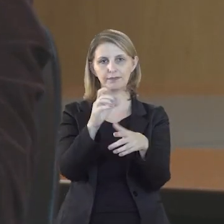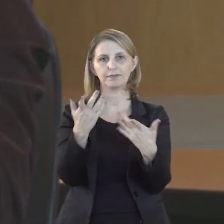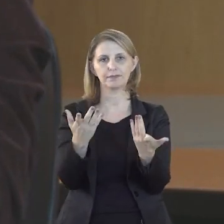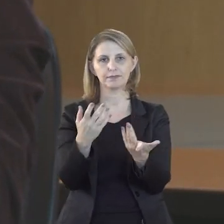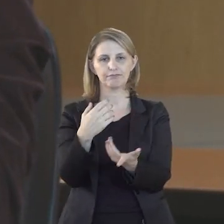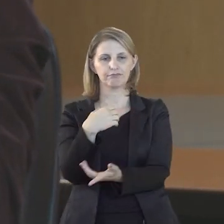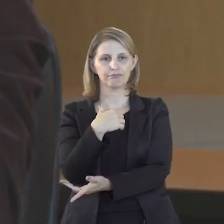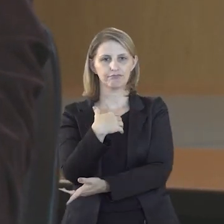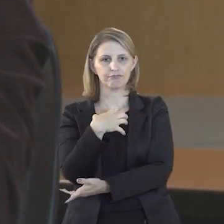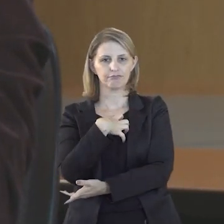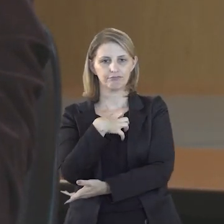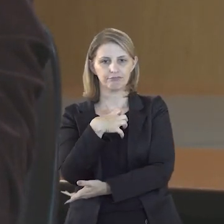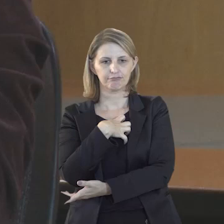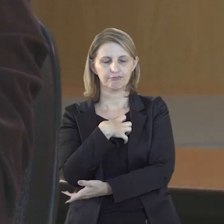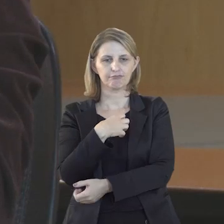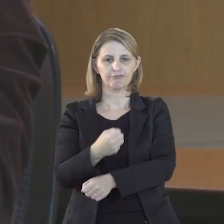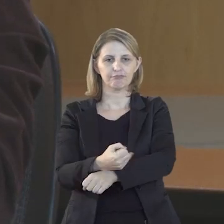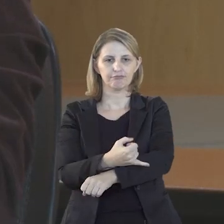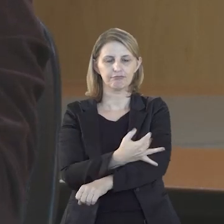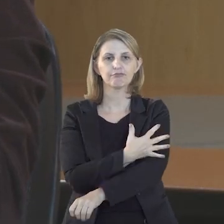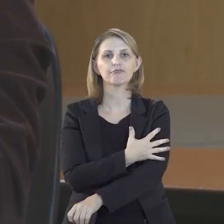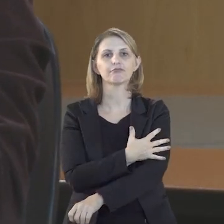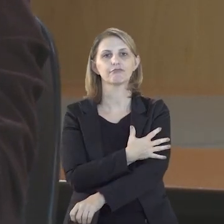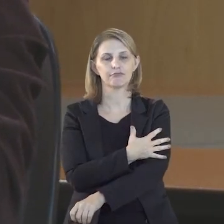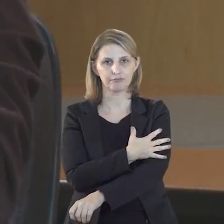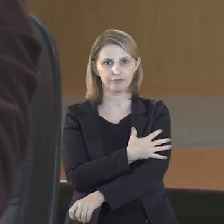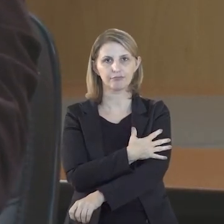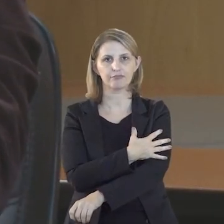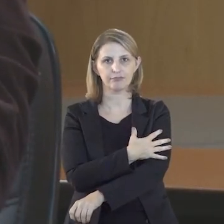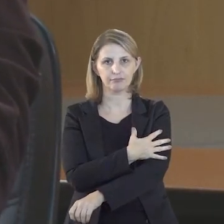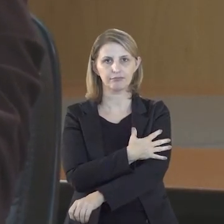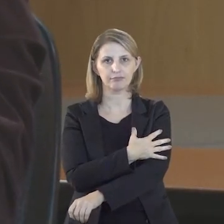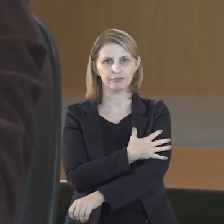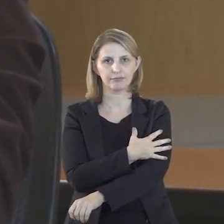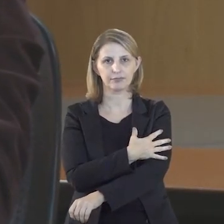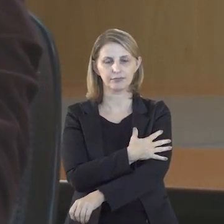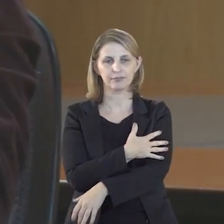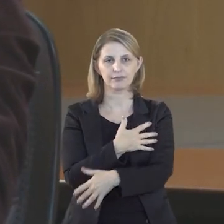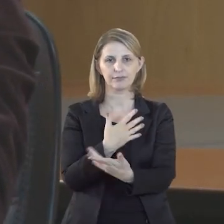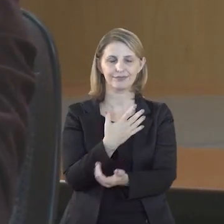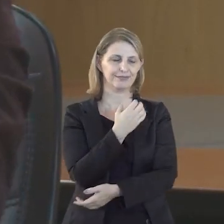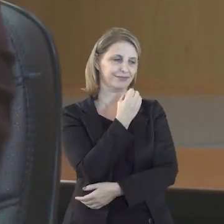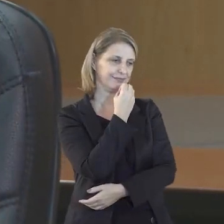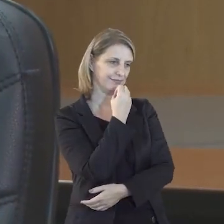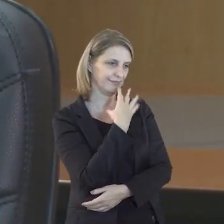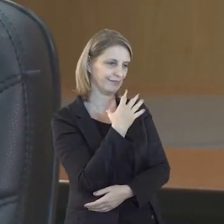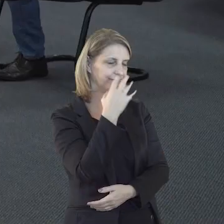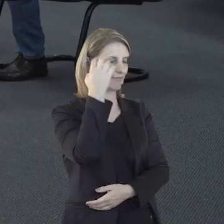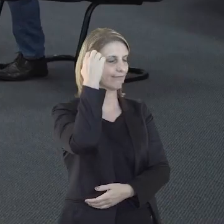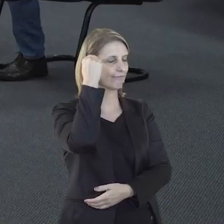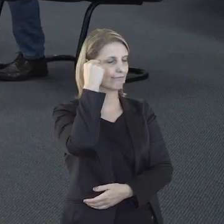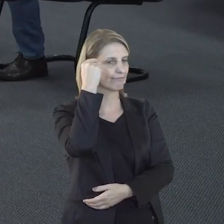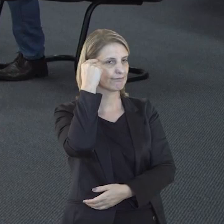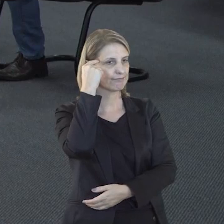subjetiva, que envolve, então, sensações, sentimentos e emoções.